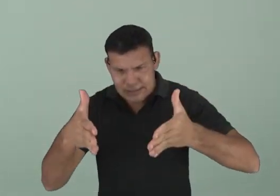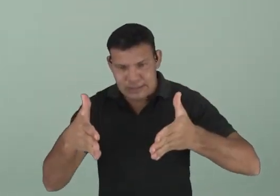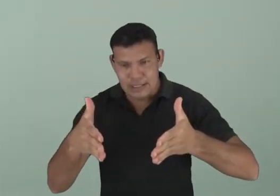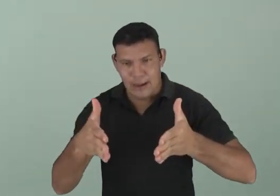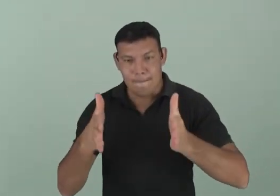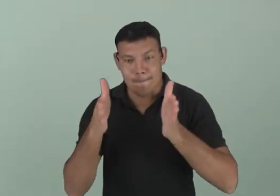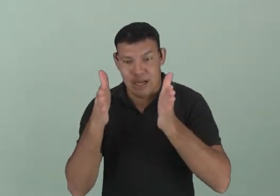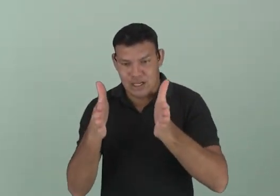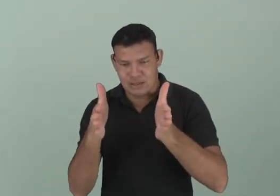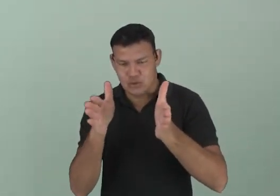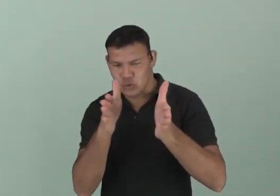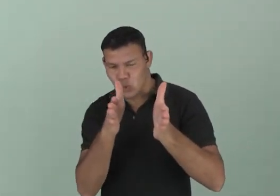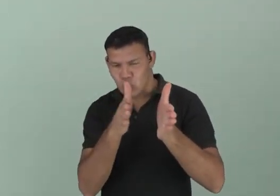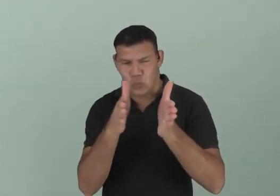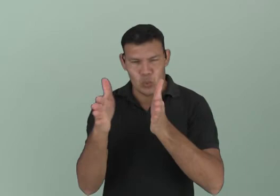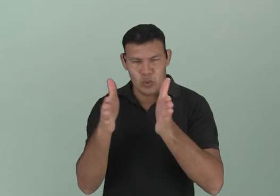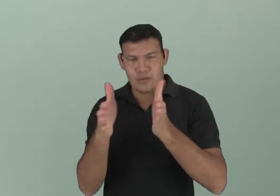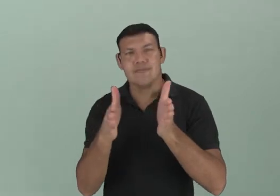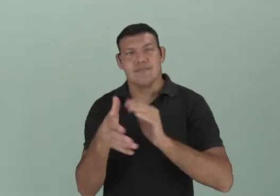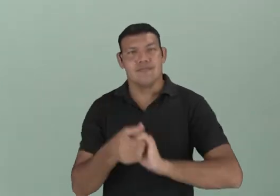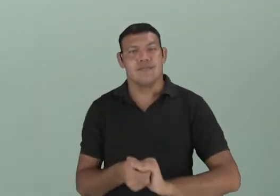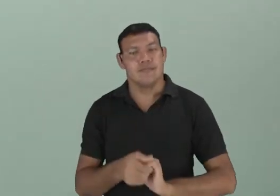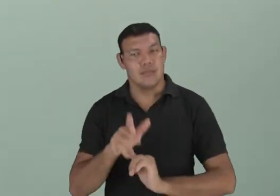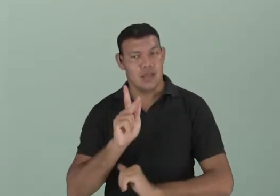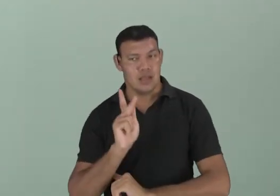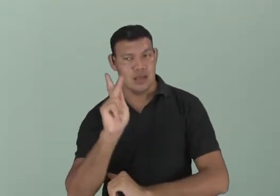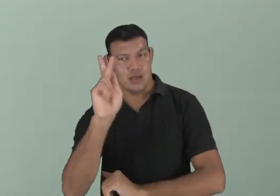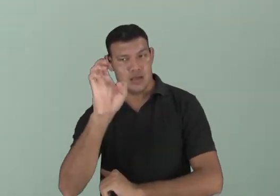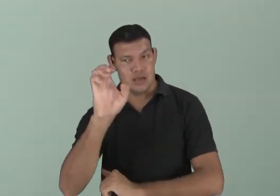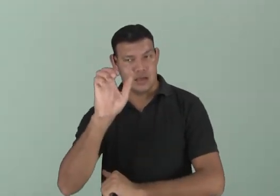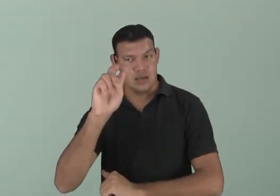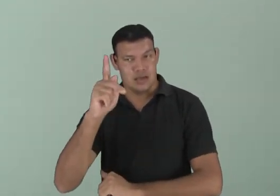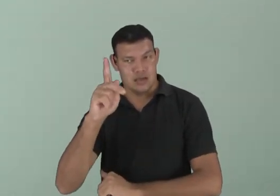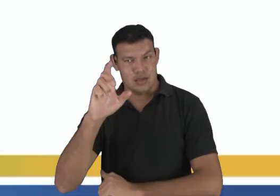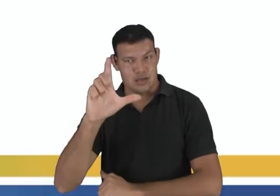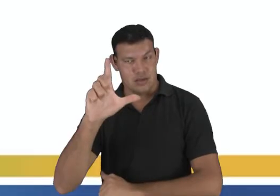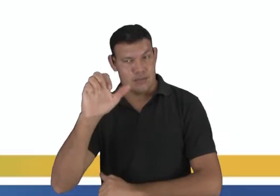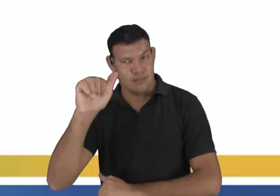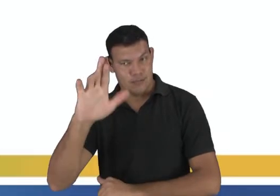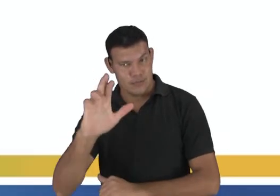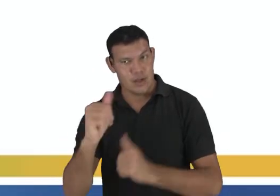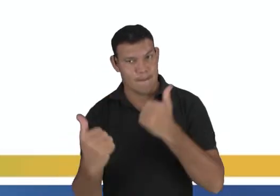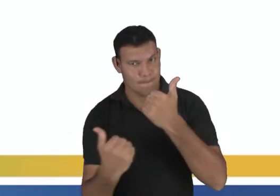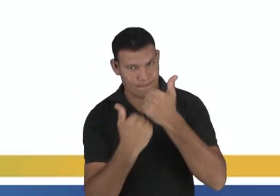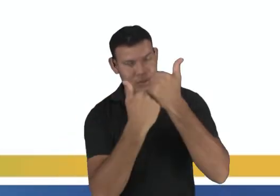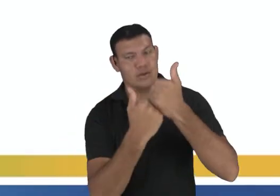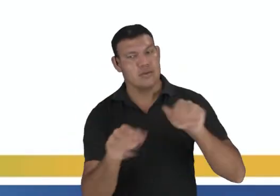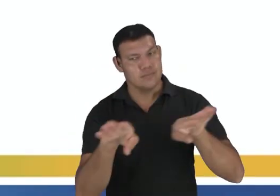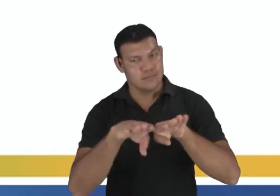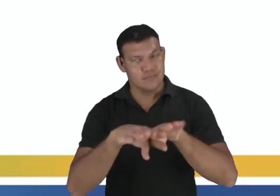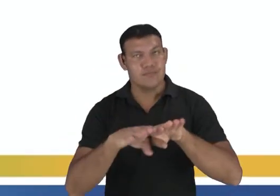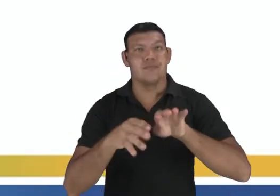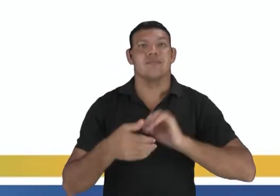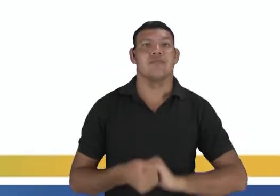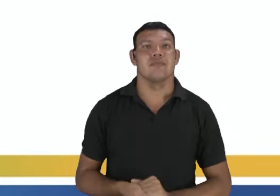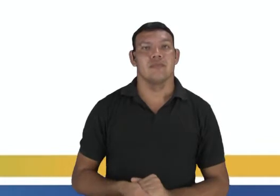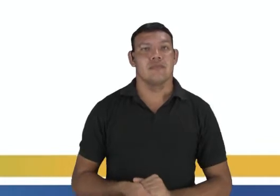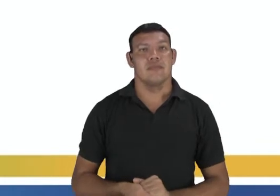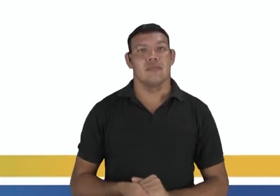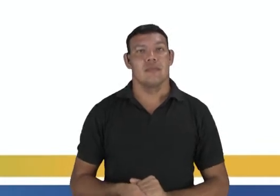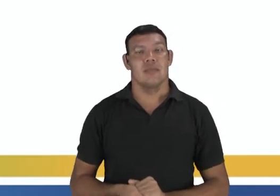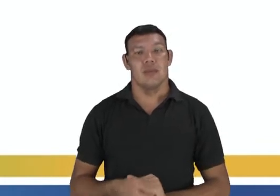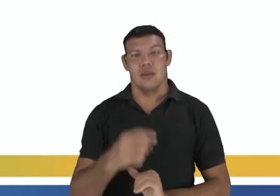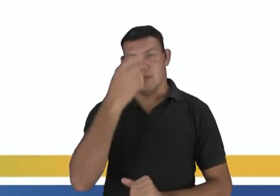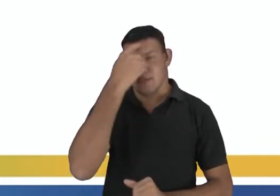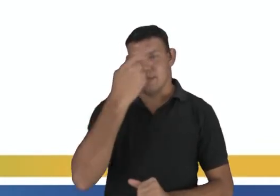mais deslocado. É interessante porque é uma ideia que Kepler vai apoiar bem mais na frente. Então tá aí a distribuição